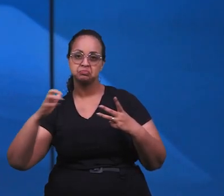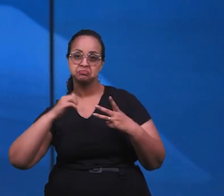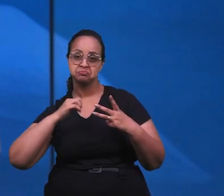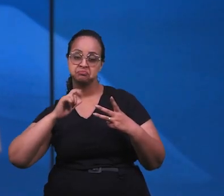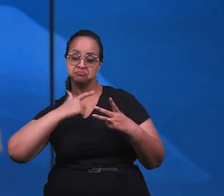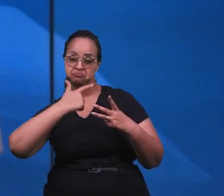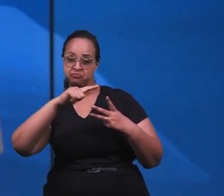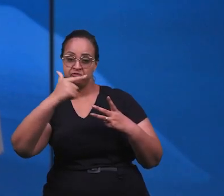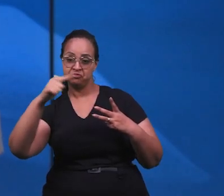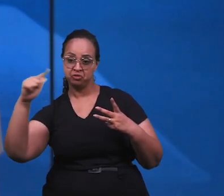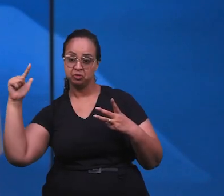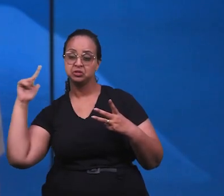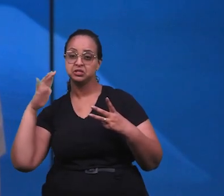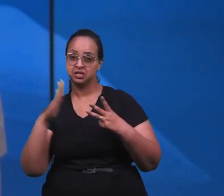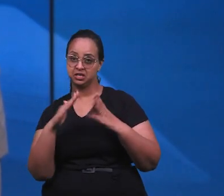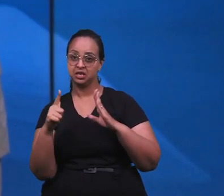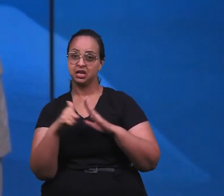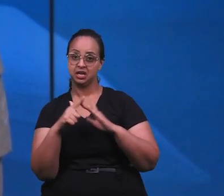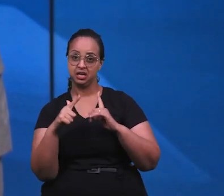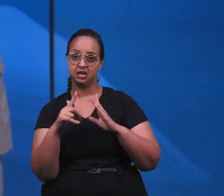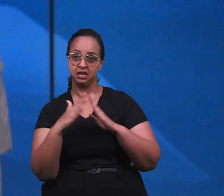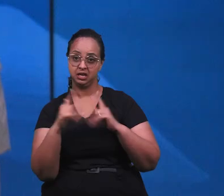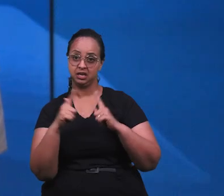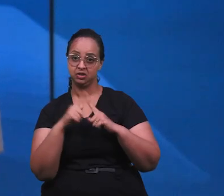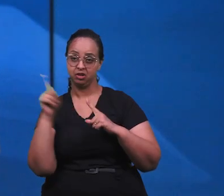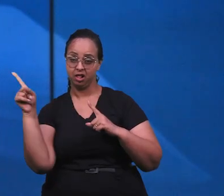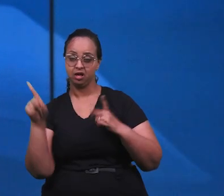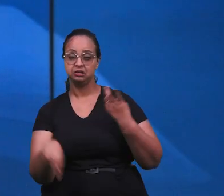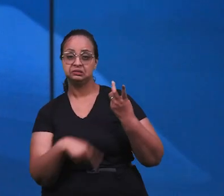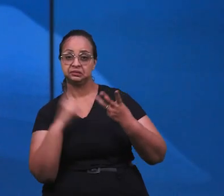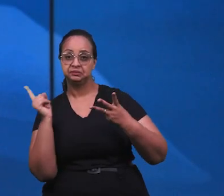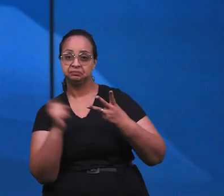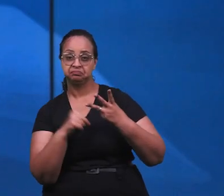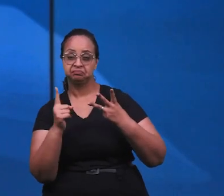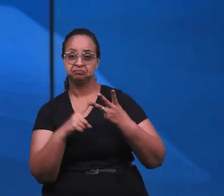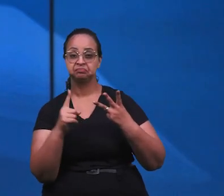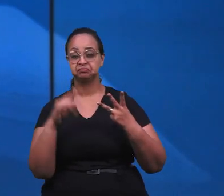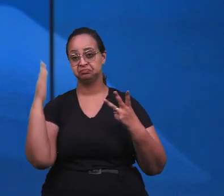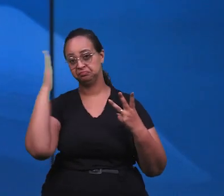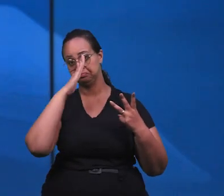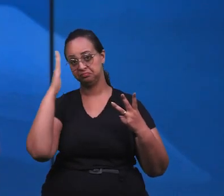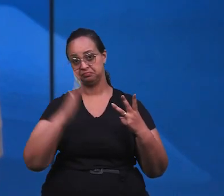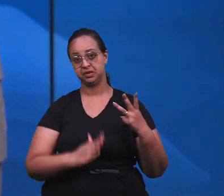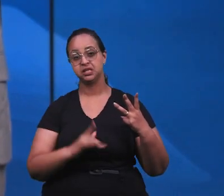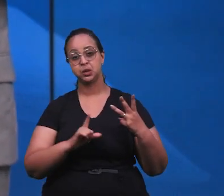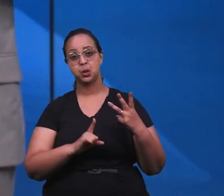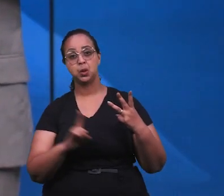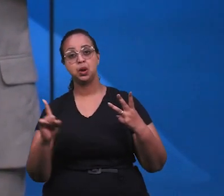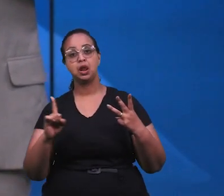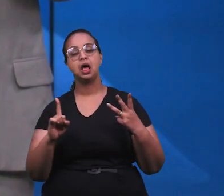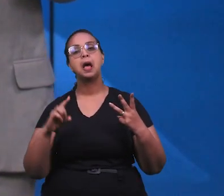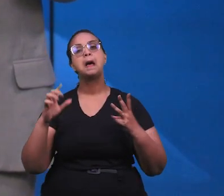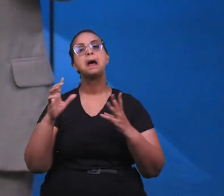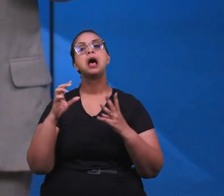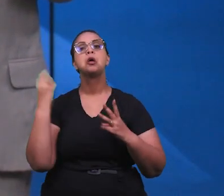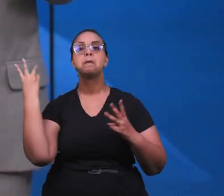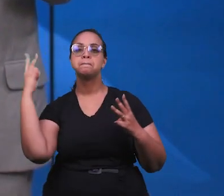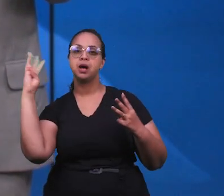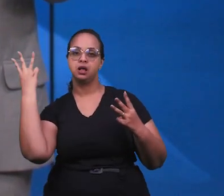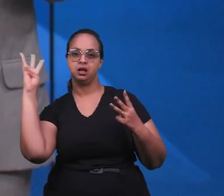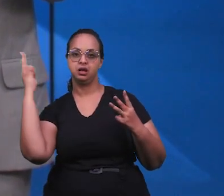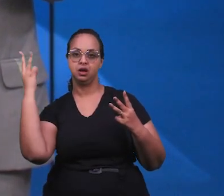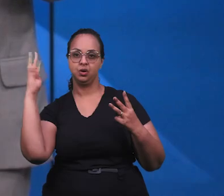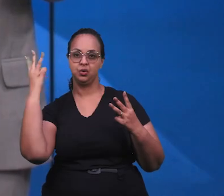temos mais de uma igreja lá. Vai também o grupo de adolescentes vai responder. E de lá voltamos para o Brasil e vamos lá para o norte, para Maranhão.